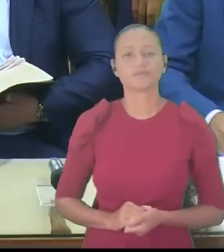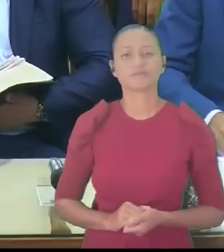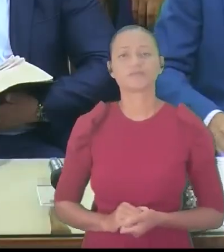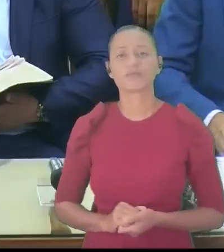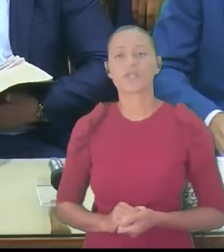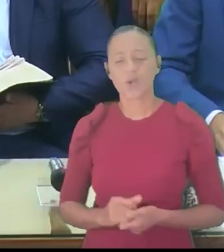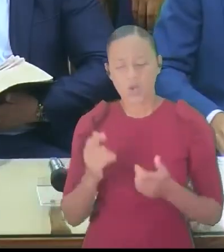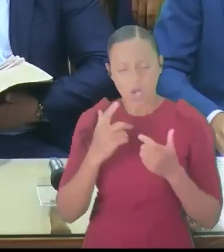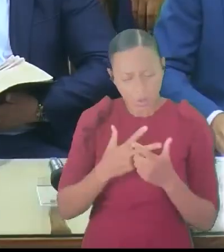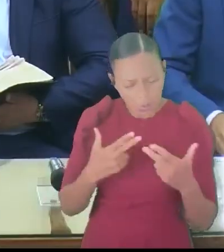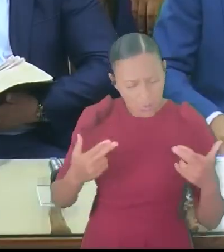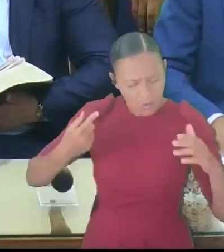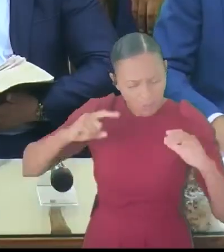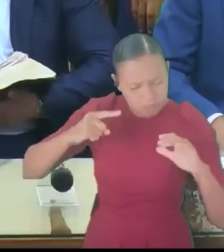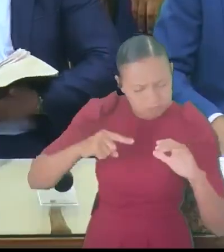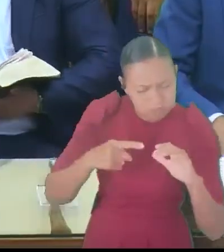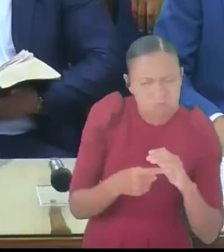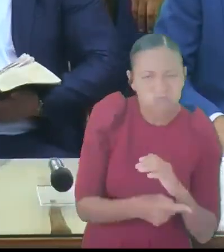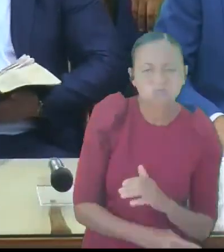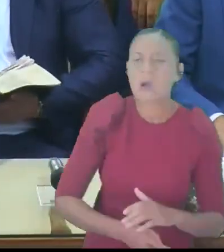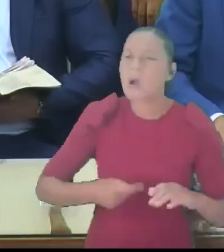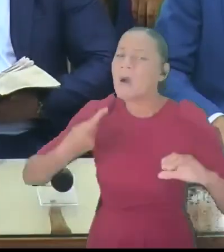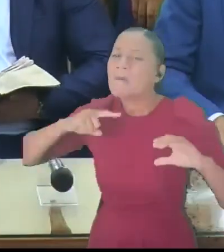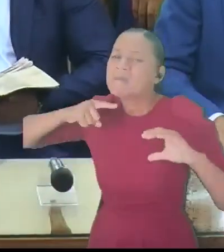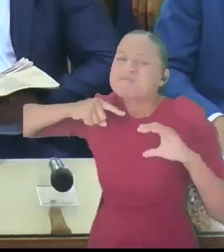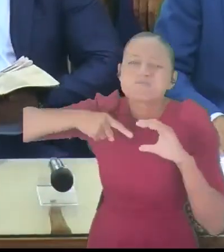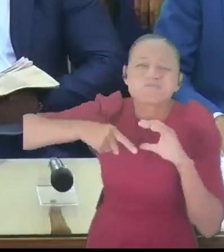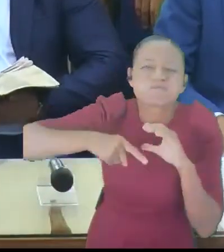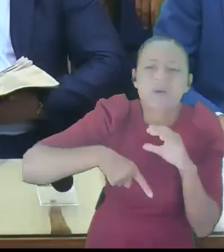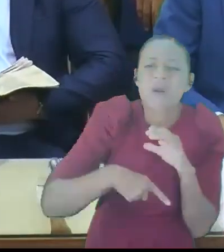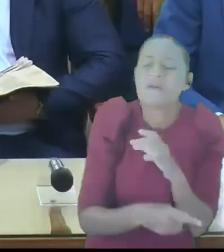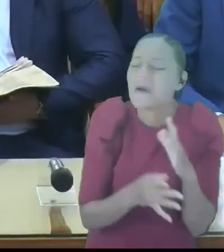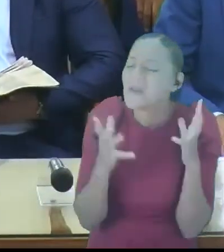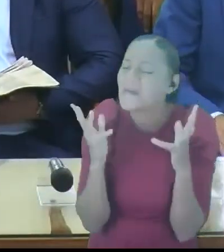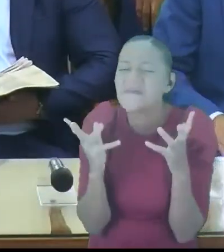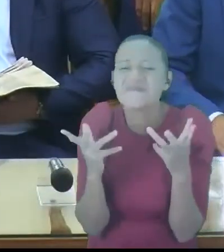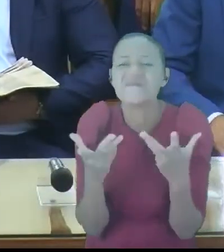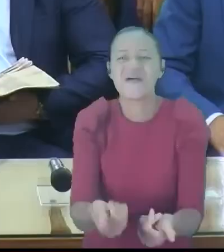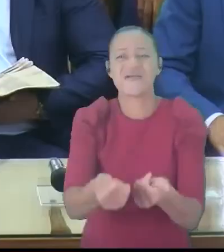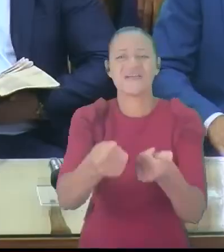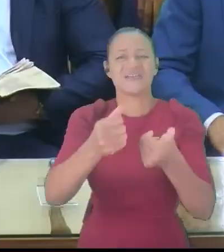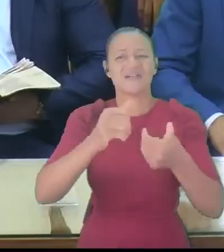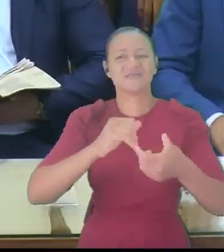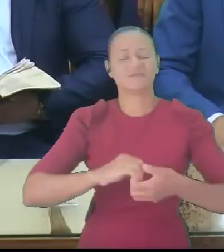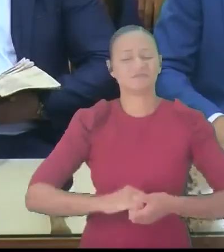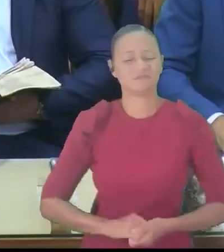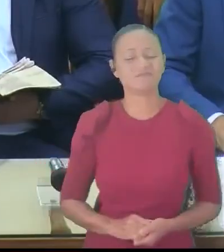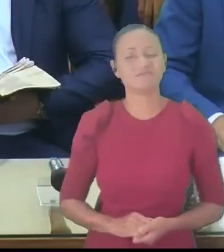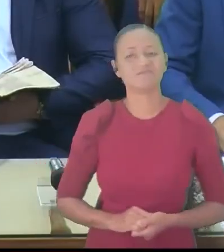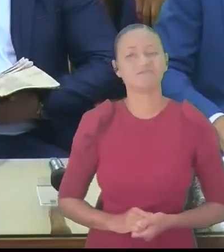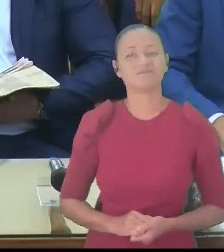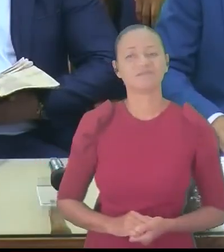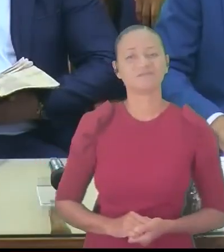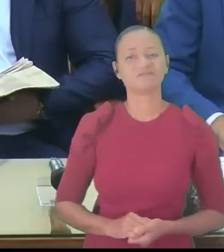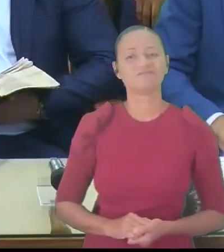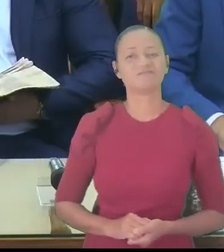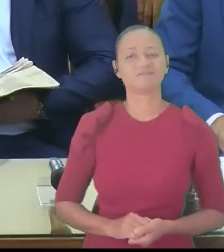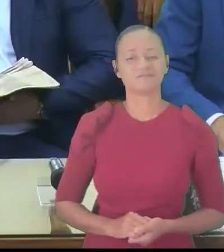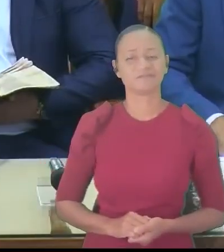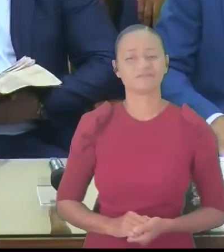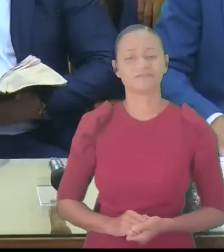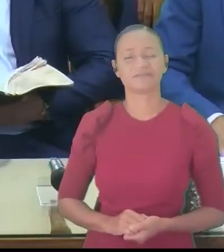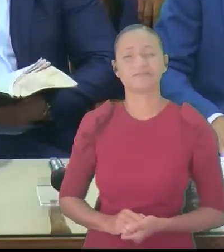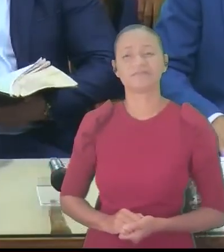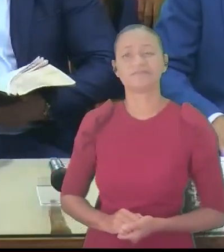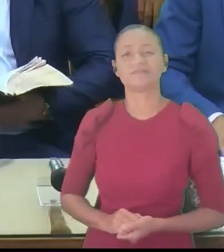é coisa profunda, ó, profundidade de riquezas. Aleluia.